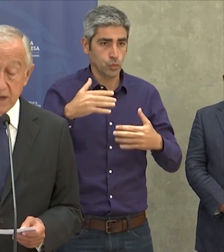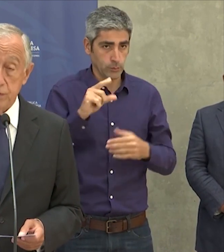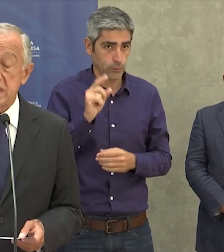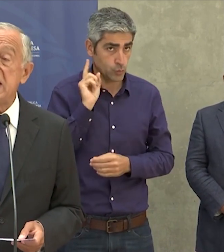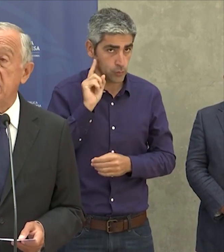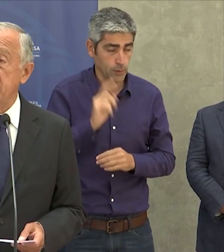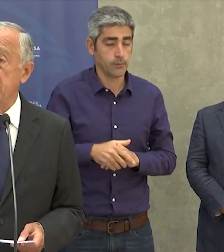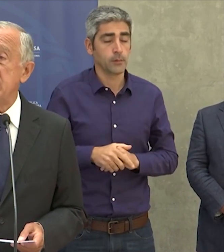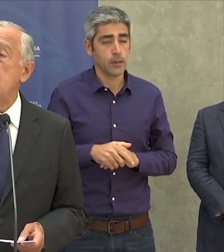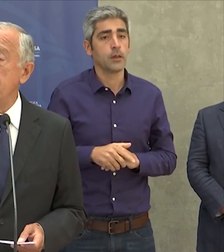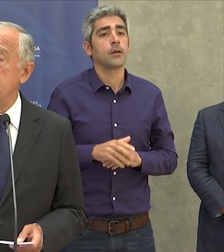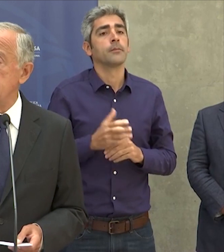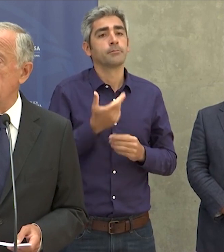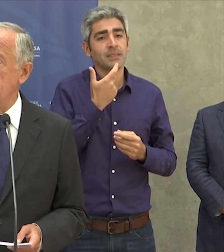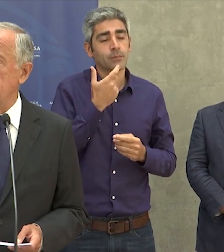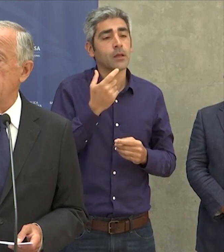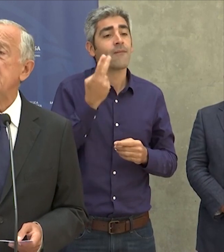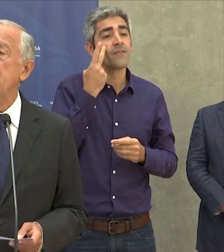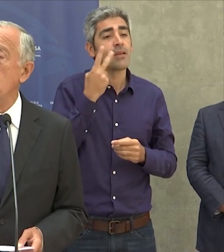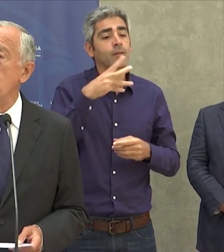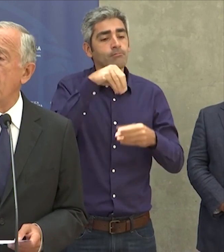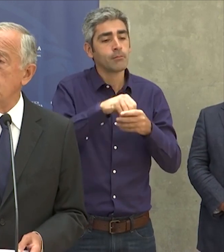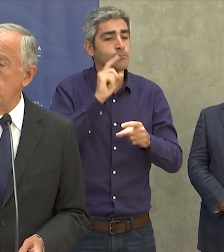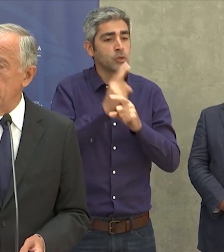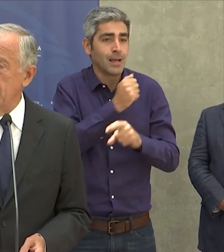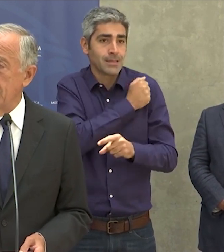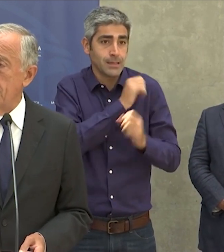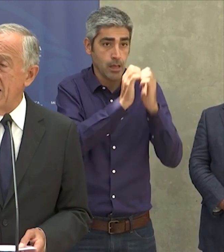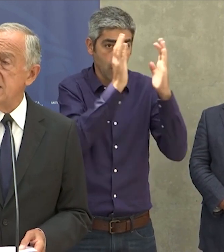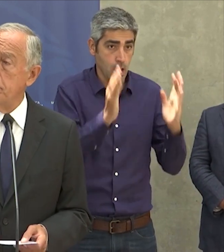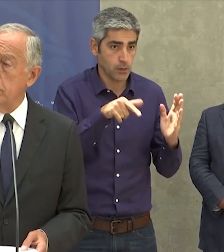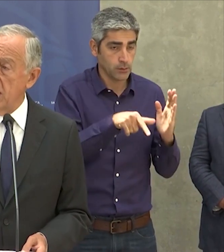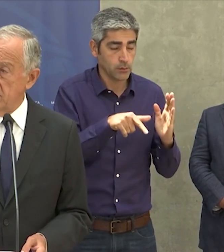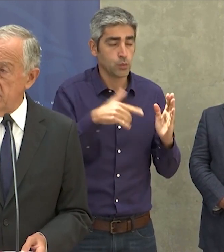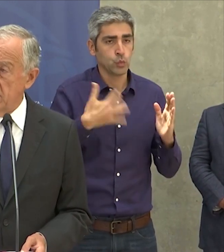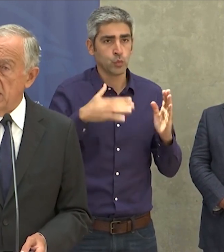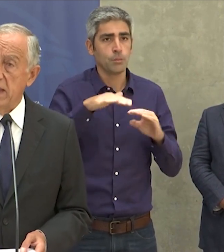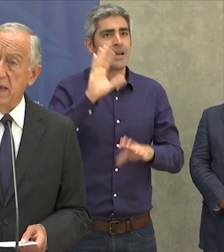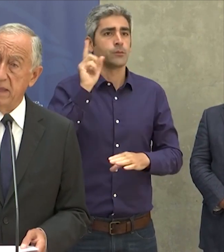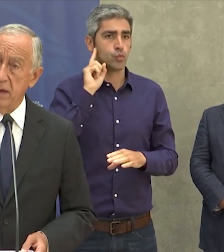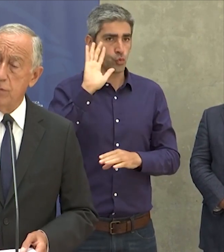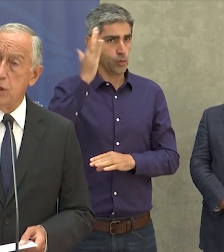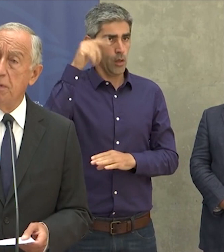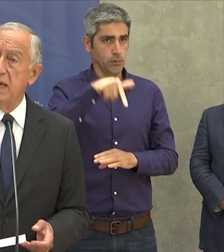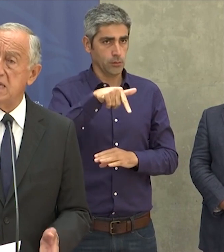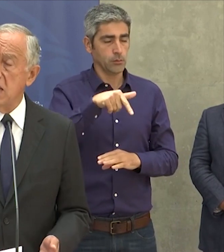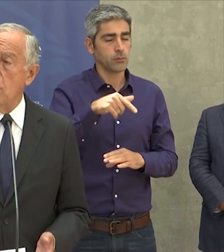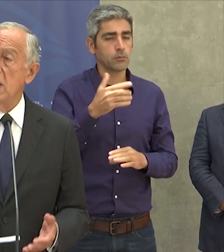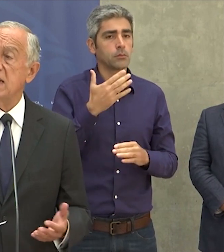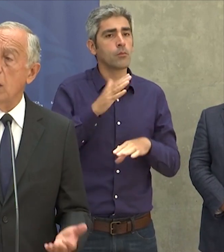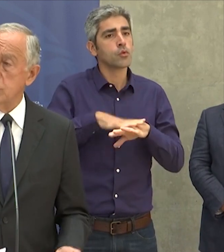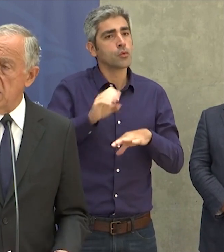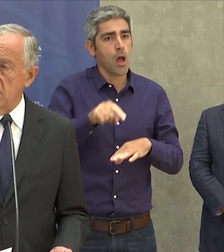O facto de se entender que a coabitação é o fator mais importante em termos de